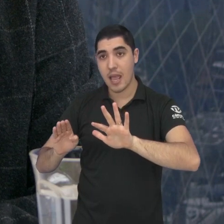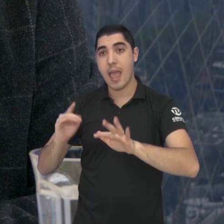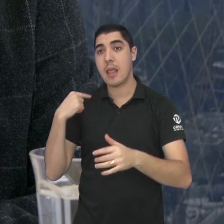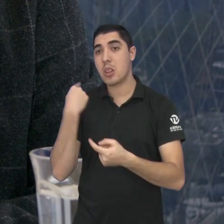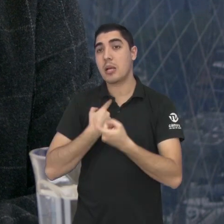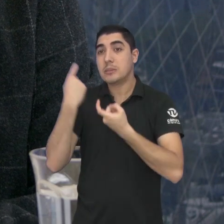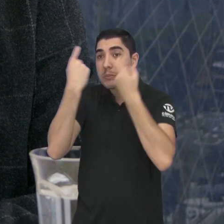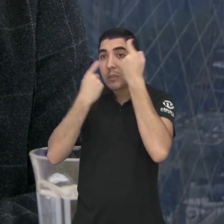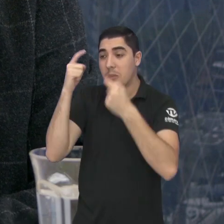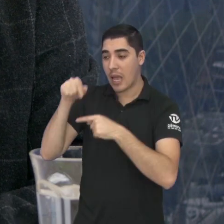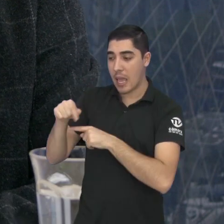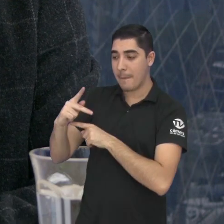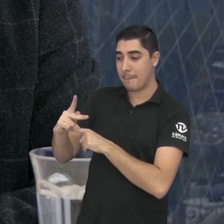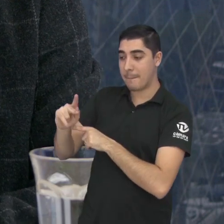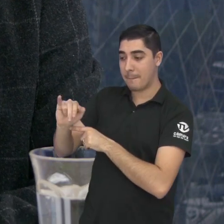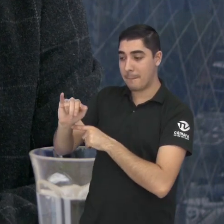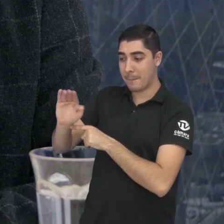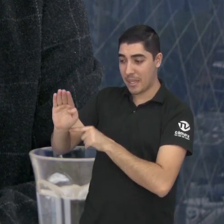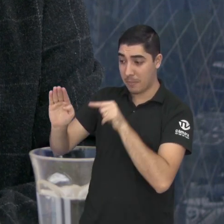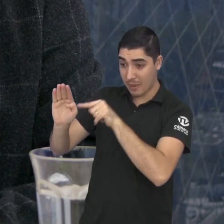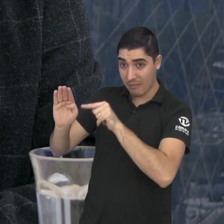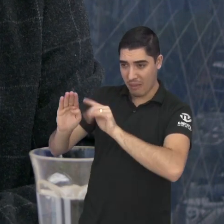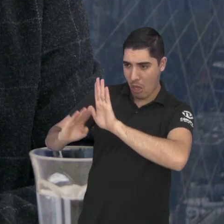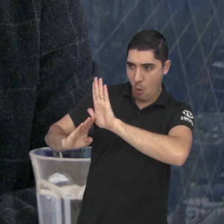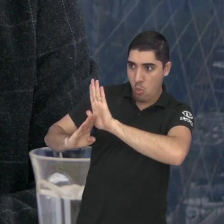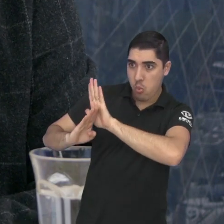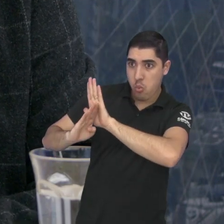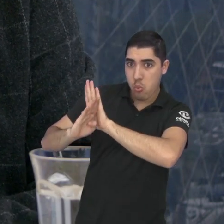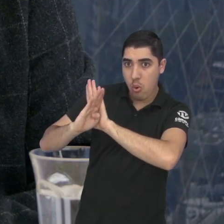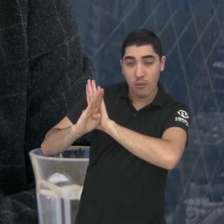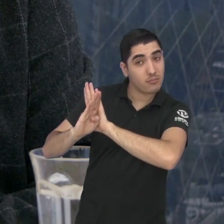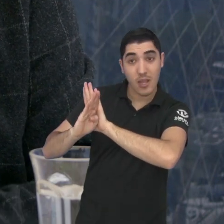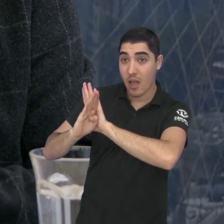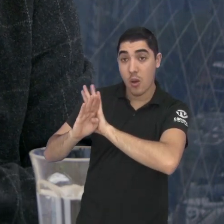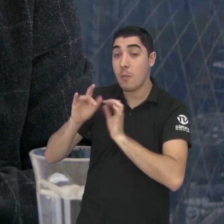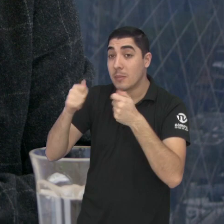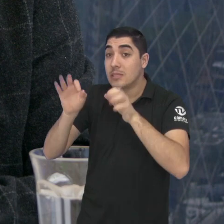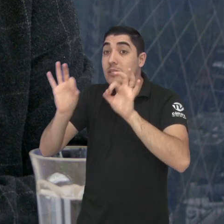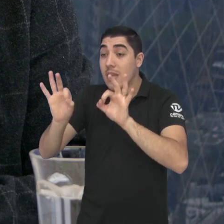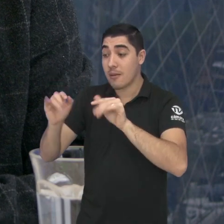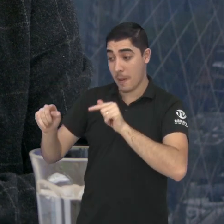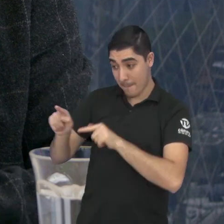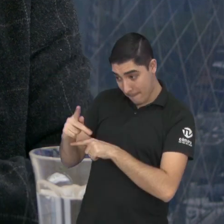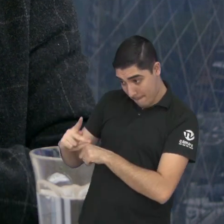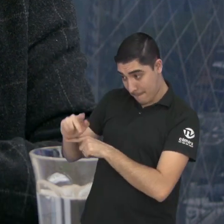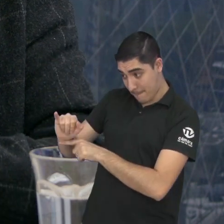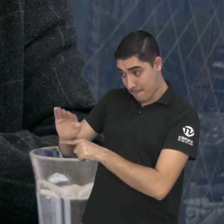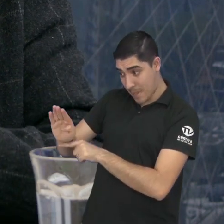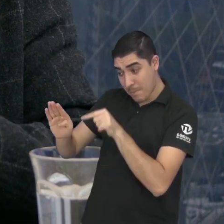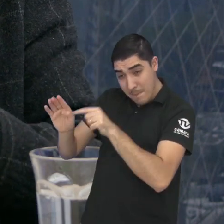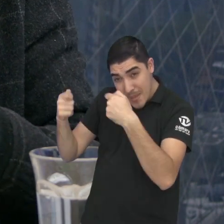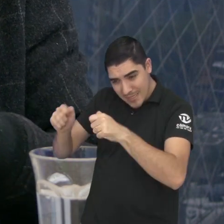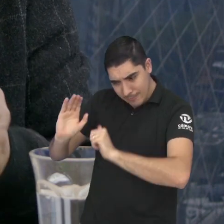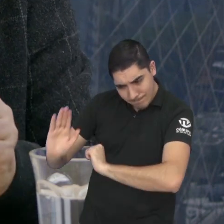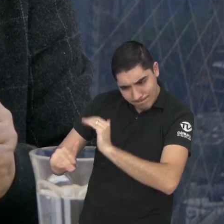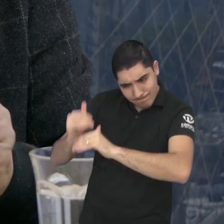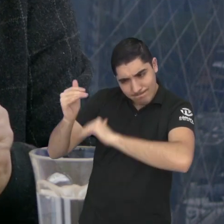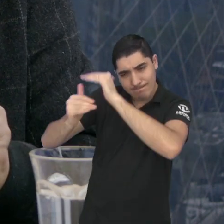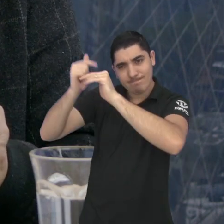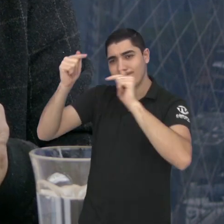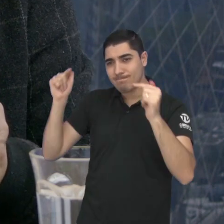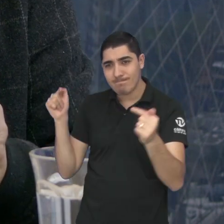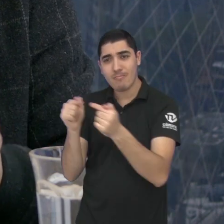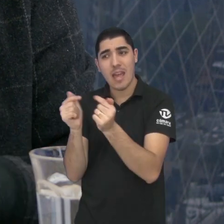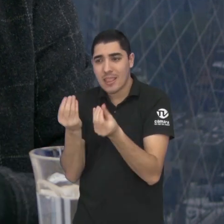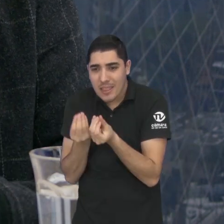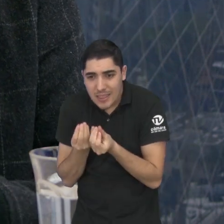do PIB, você ter um PIB desenvolvido. O que é isso? Ele cresce, mas ele é distribuído para todo